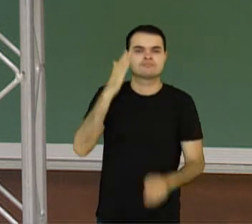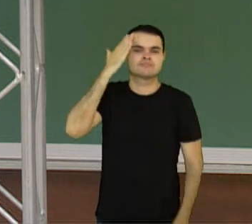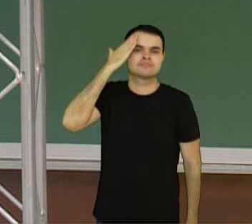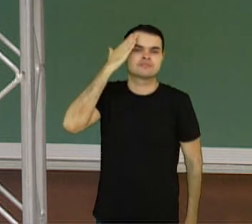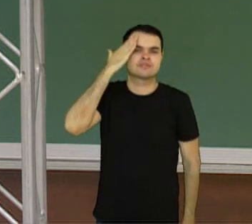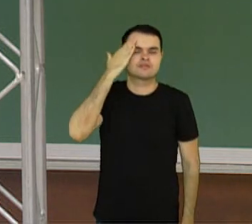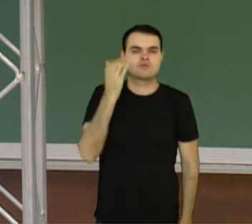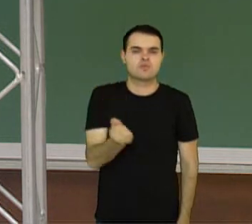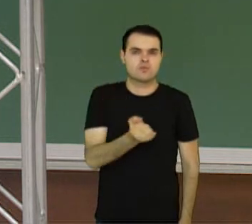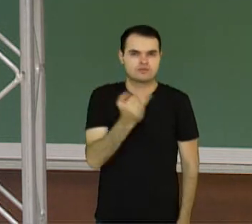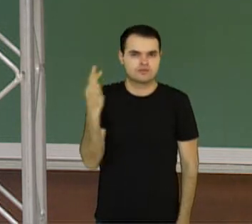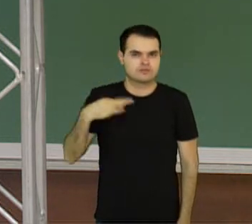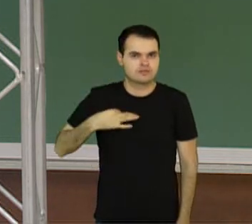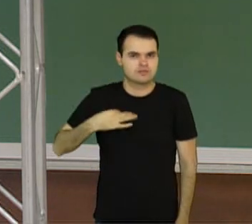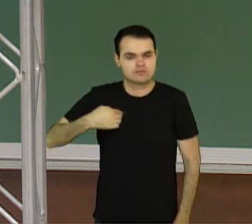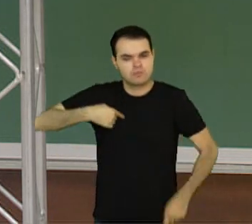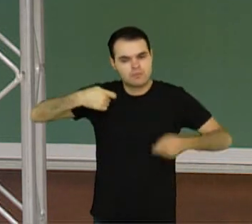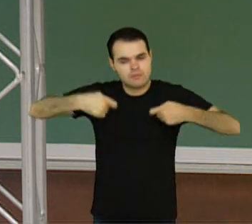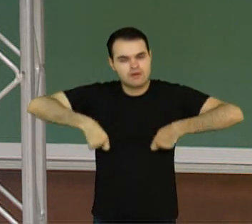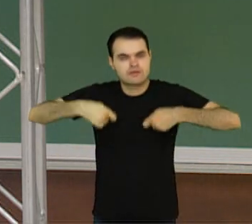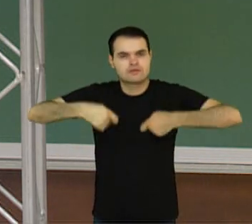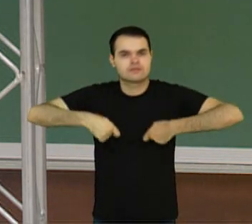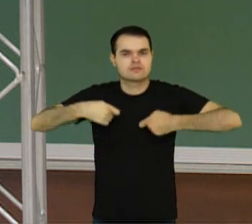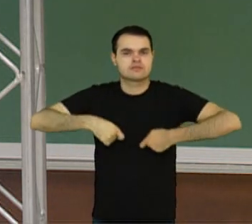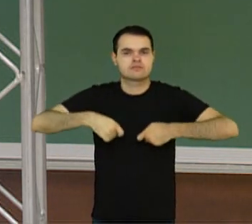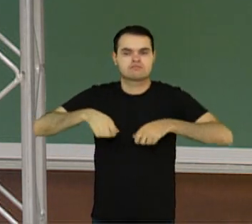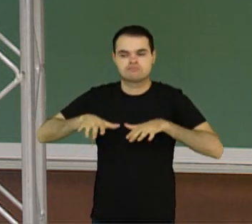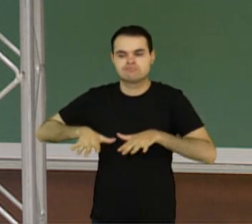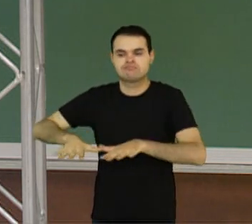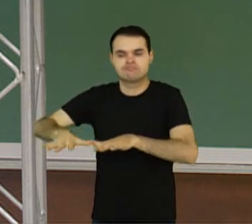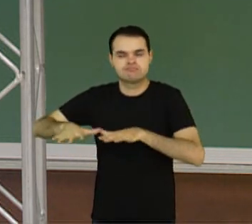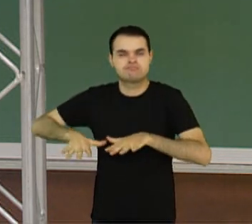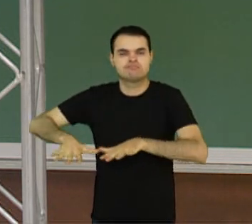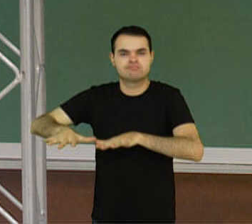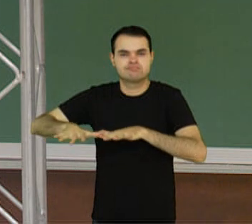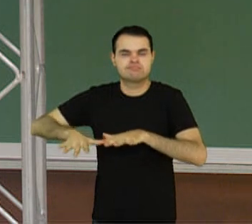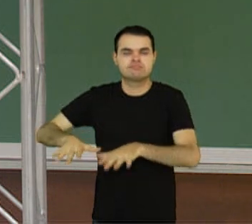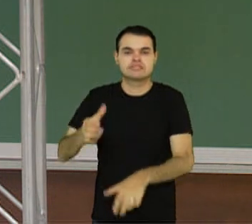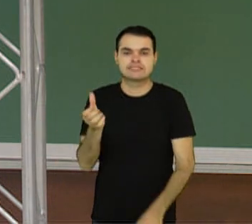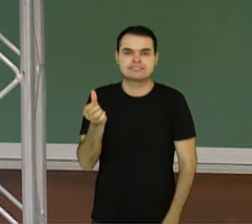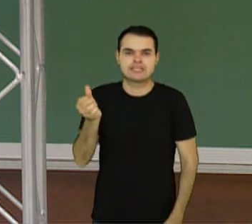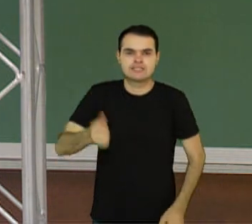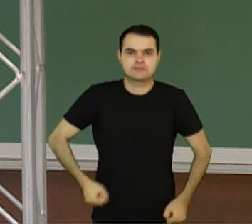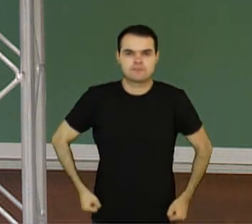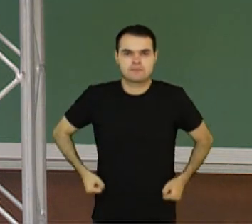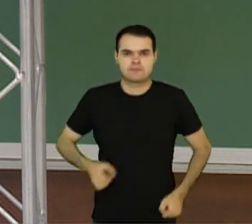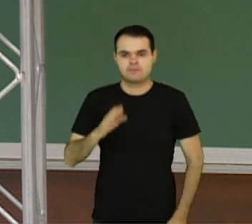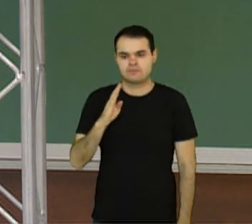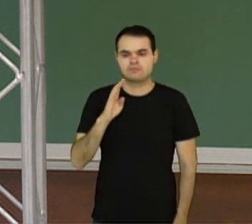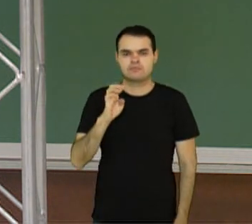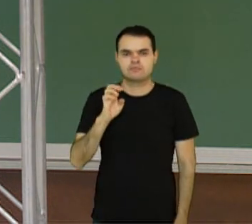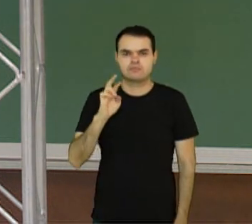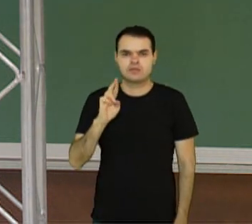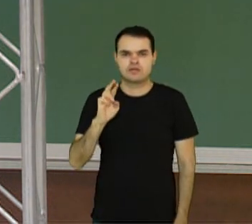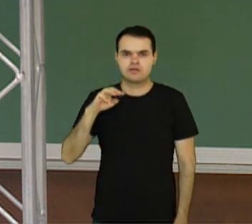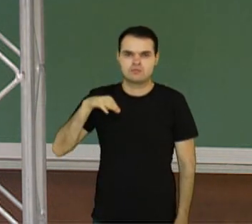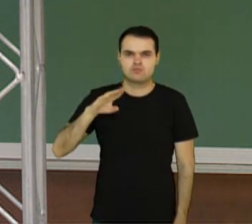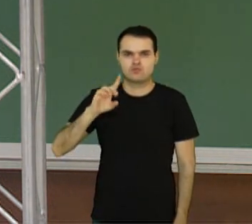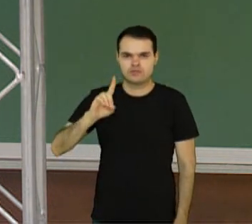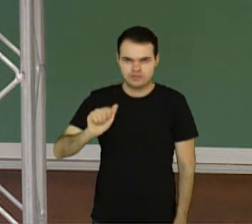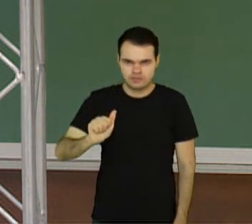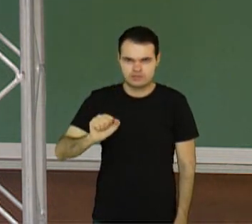necessária de tecido que eu preciso para fabricar 6 bermudas. Dá uma olhadinha aqui na conta, ó, a professora colocou